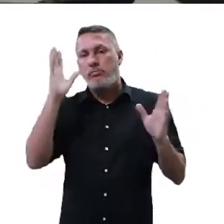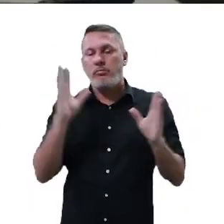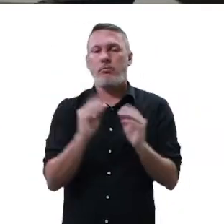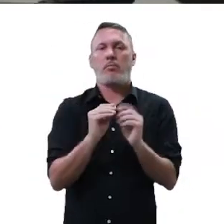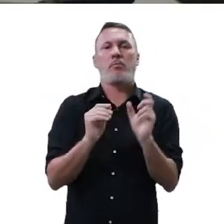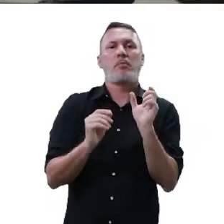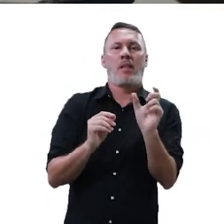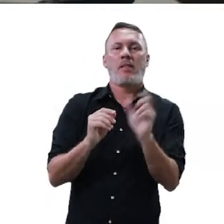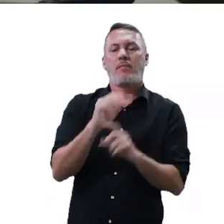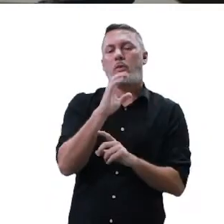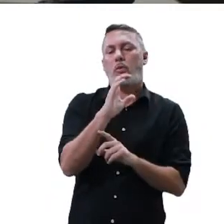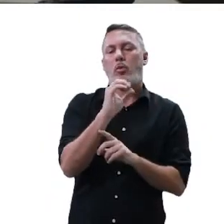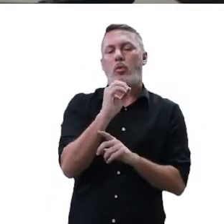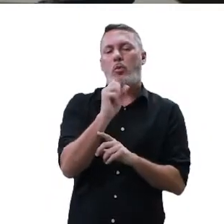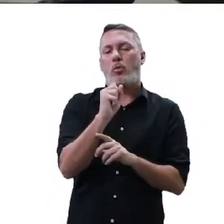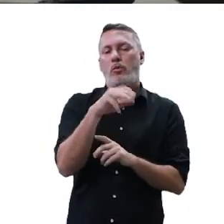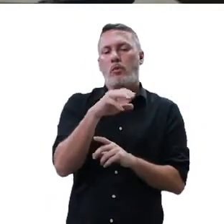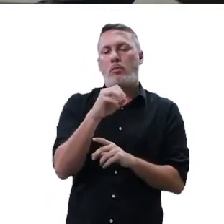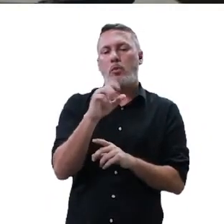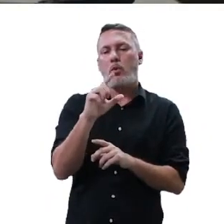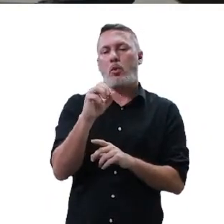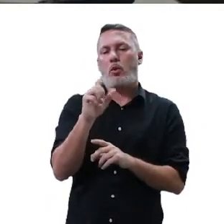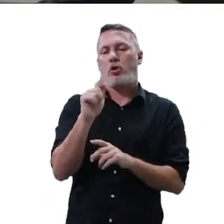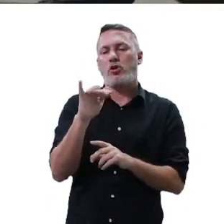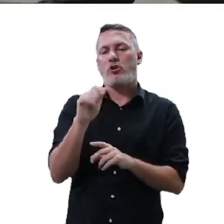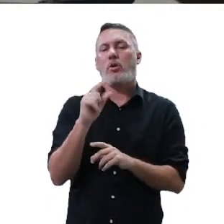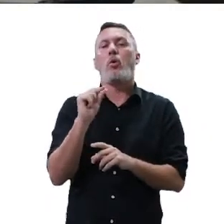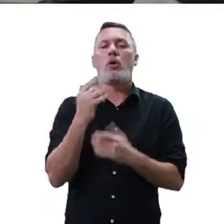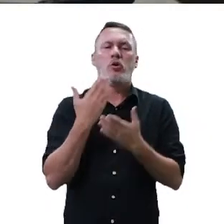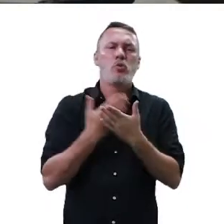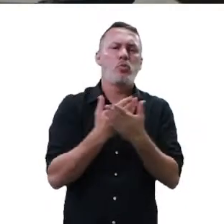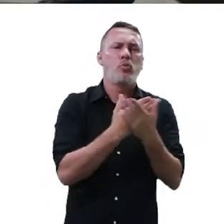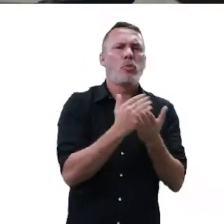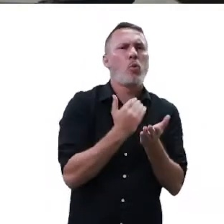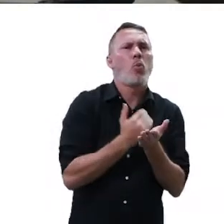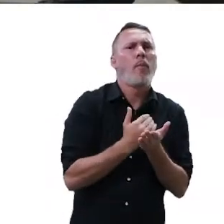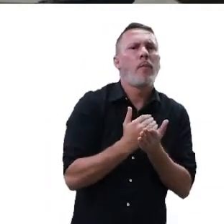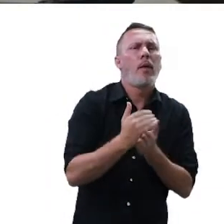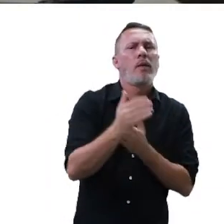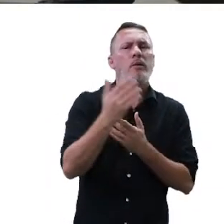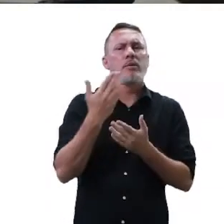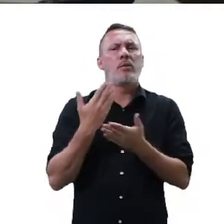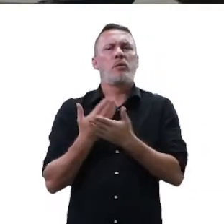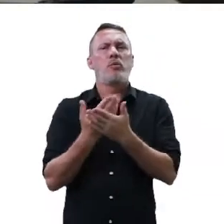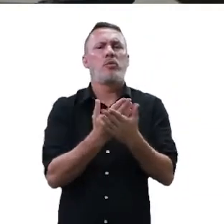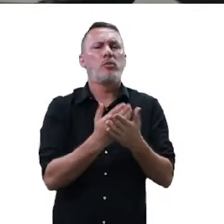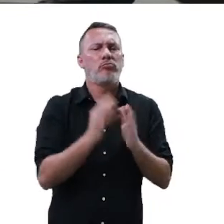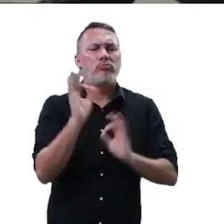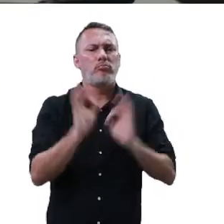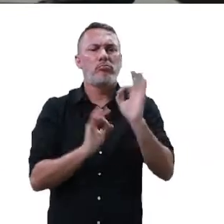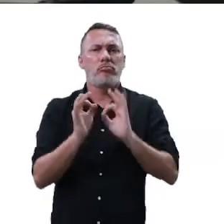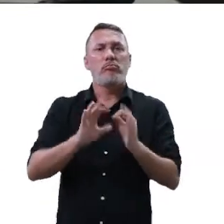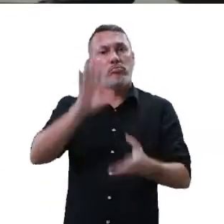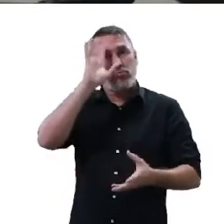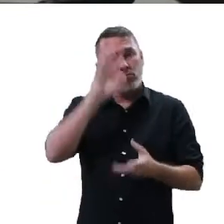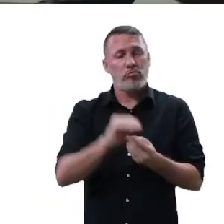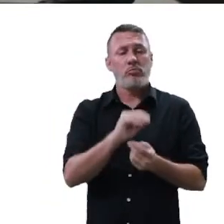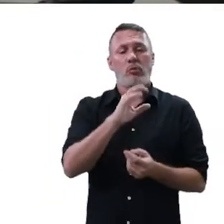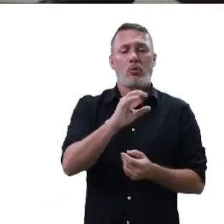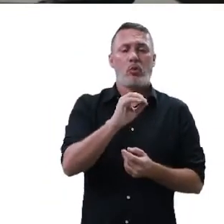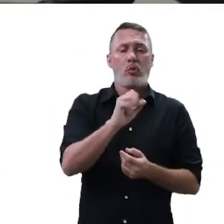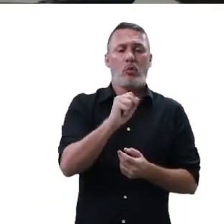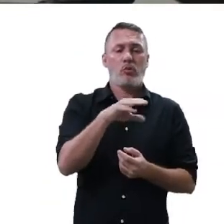Mas primeiro vamos entender essa palavra aí, cosmologia, ou estudo da ordem, estudo do cosmos. A compreensão